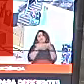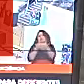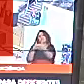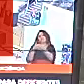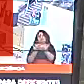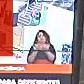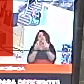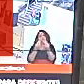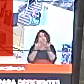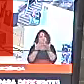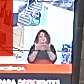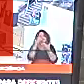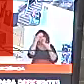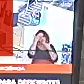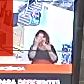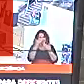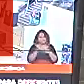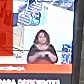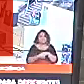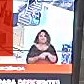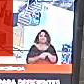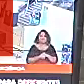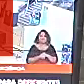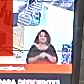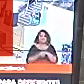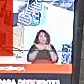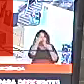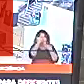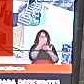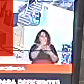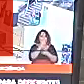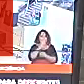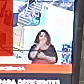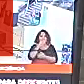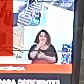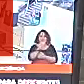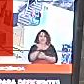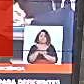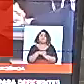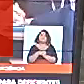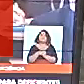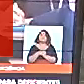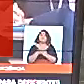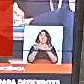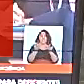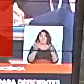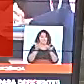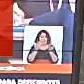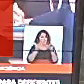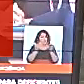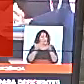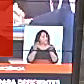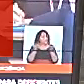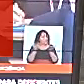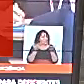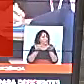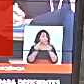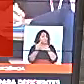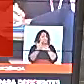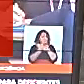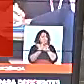Obrigado. Vânia Samira, eu quero registrar aqui o nome de